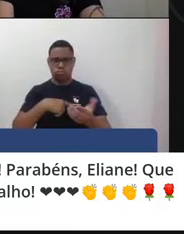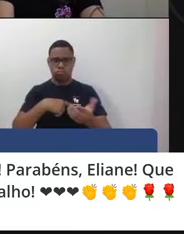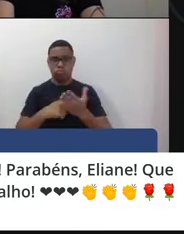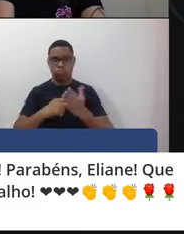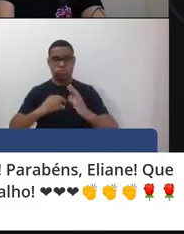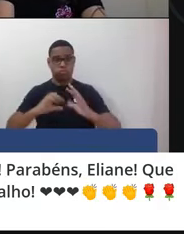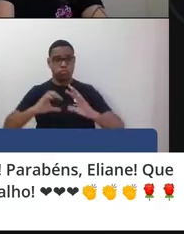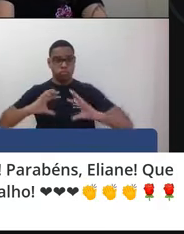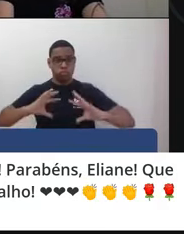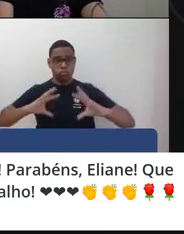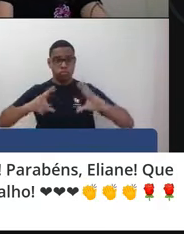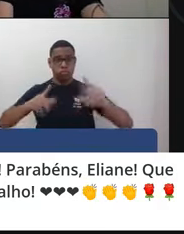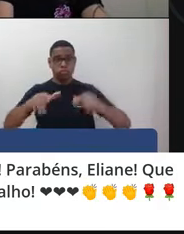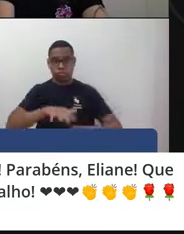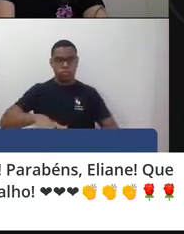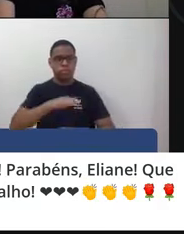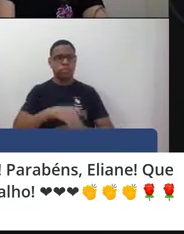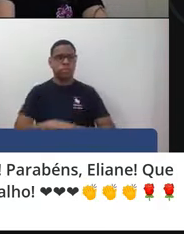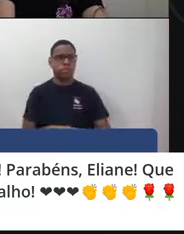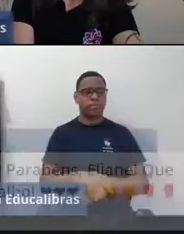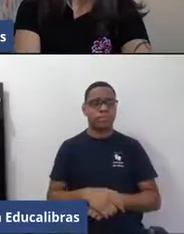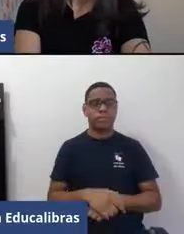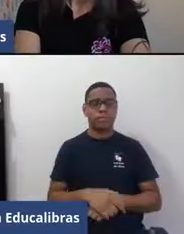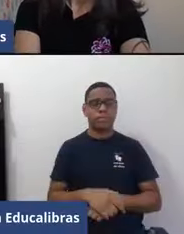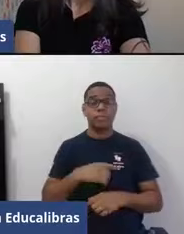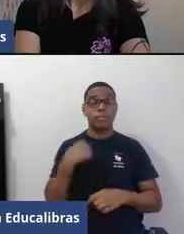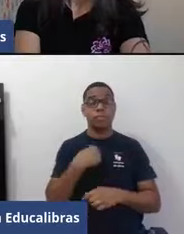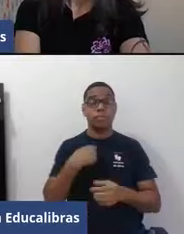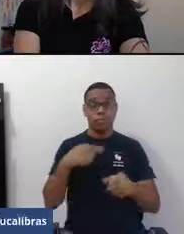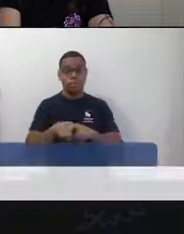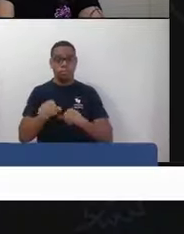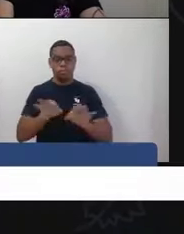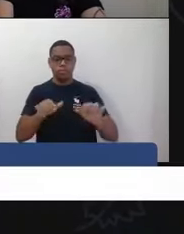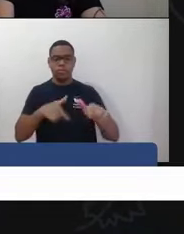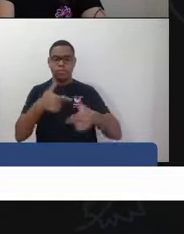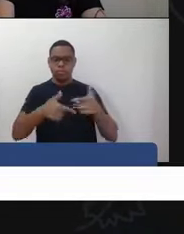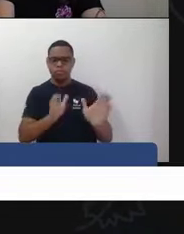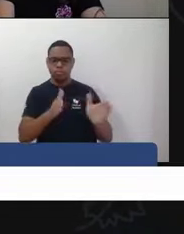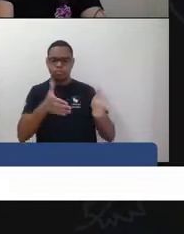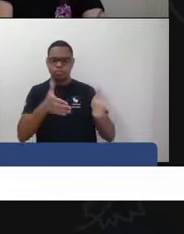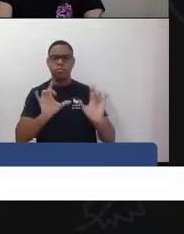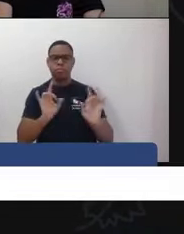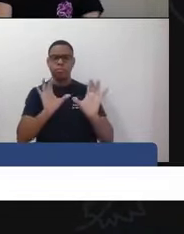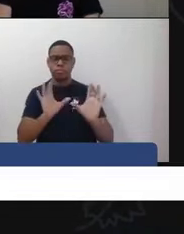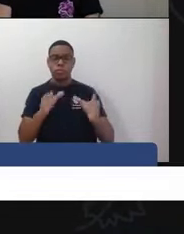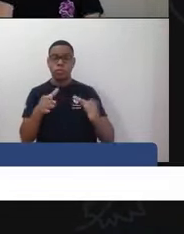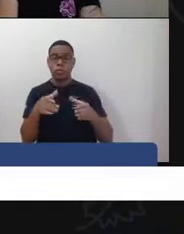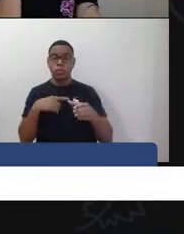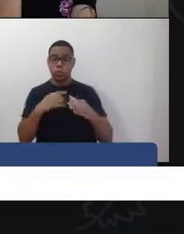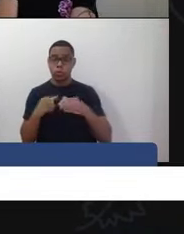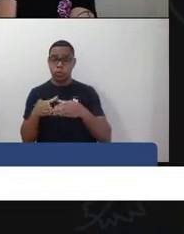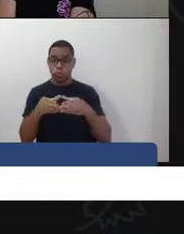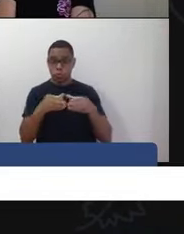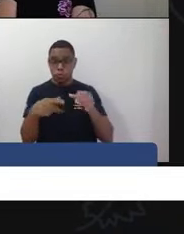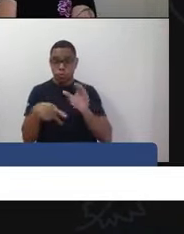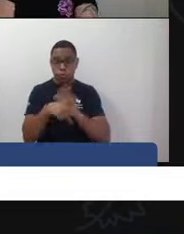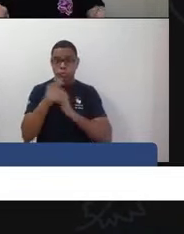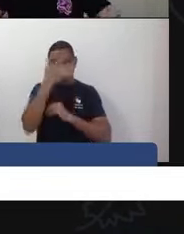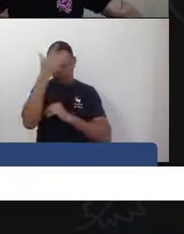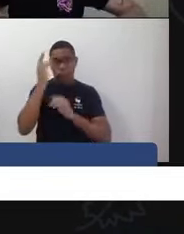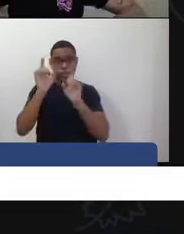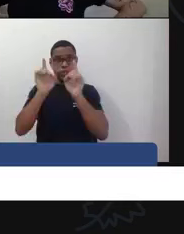inclusive famílias com deficiência, mas nós estamos fazendo um trabalho específico aí com entidades de pessoas com deficiência,